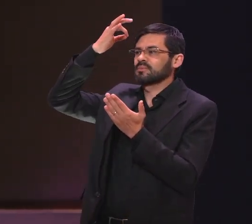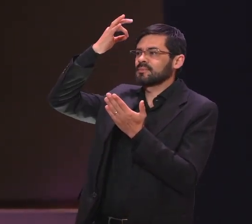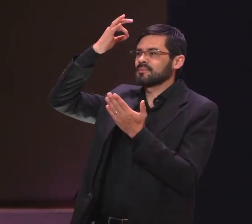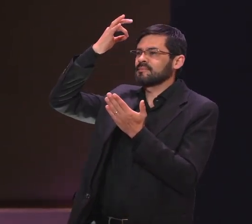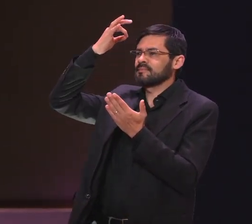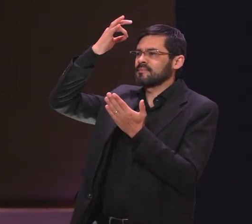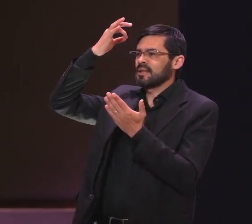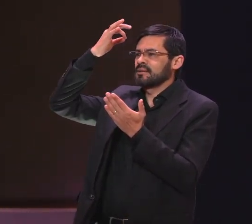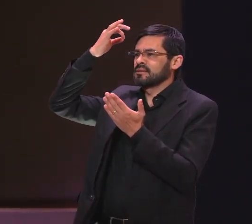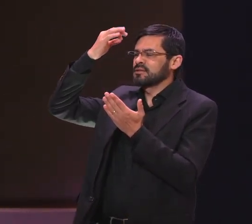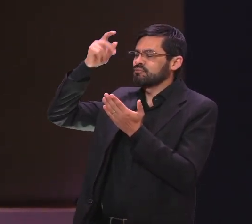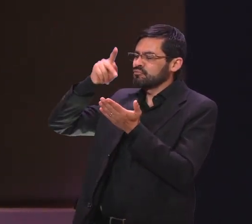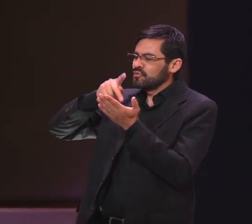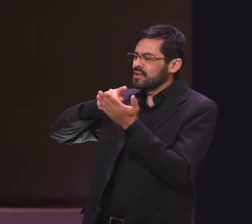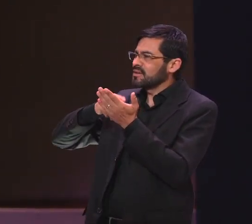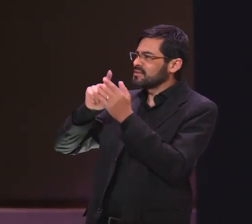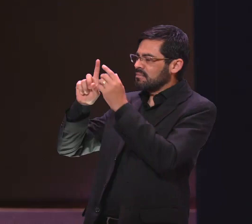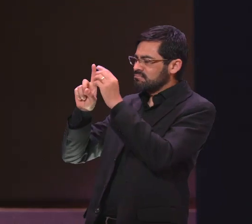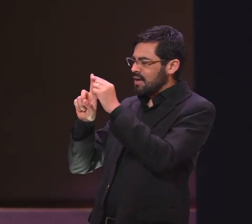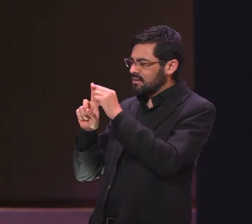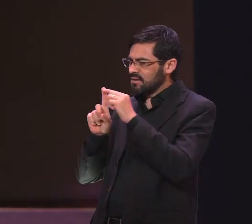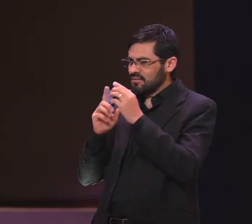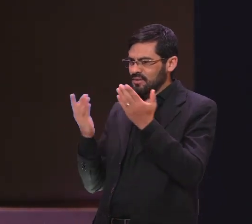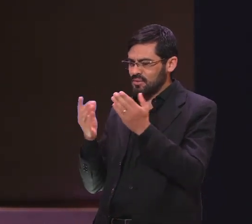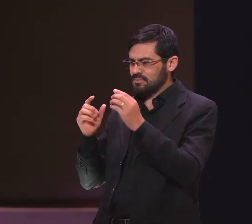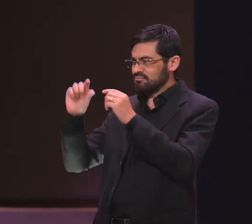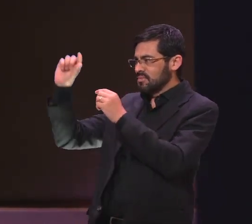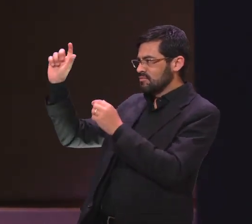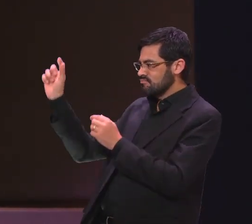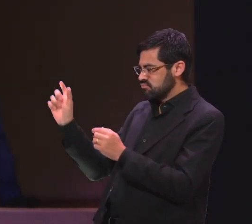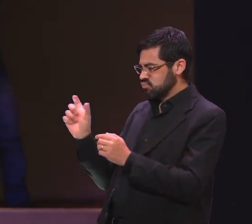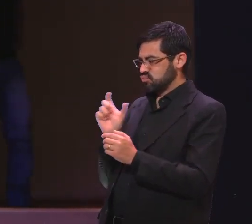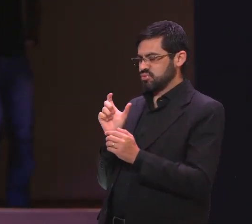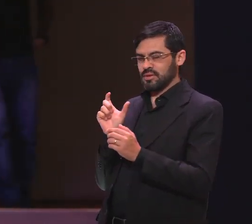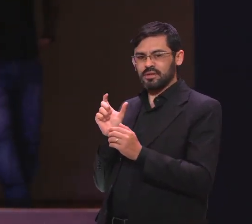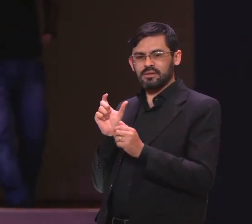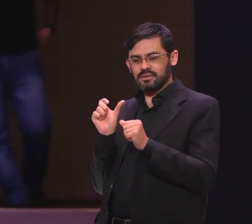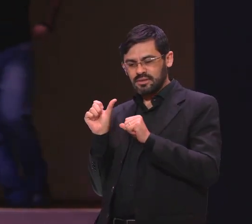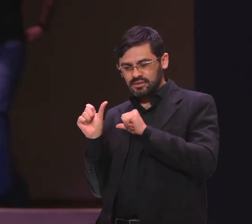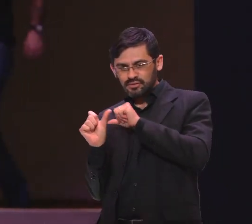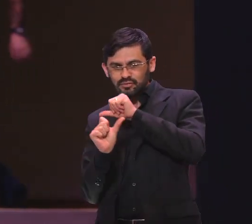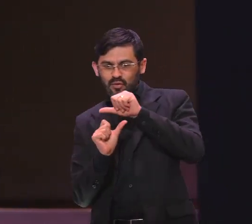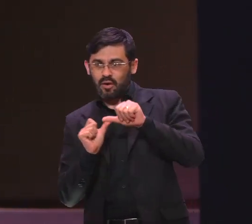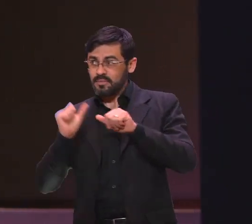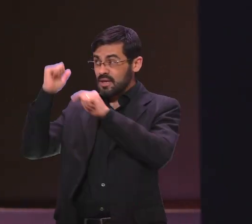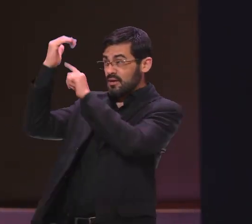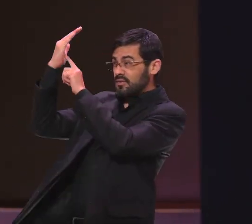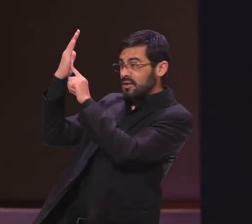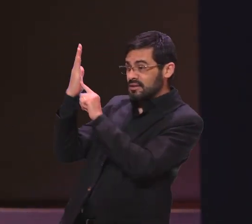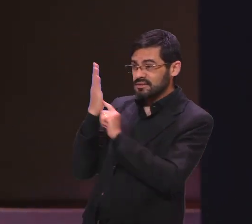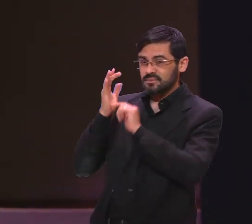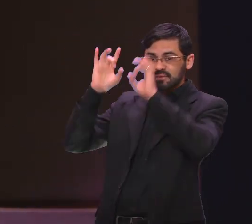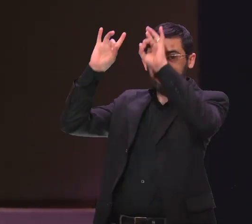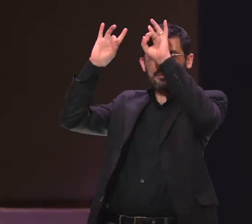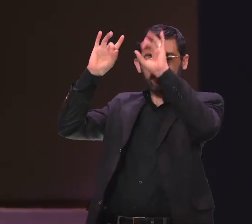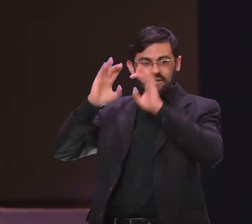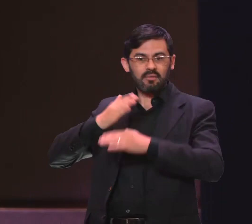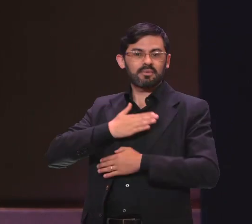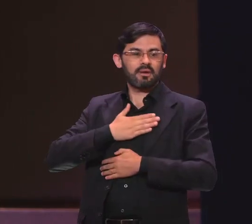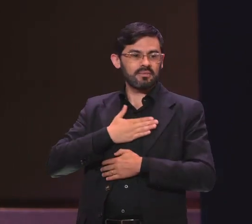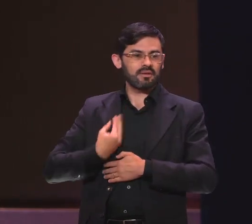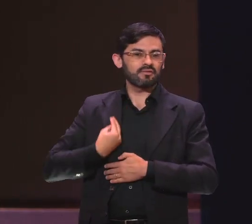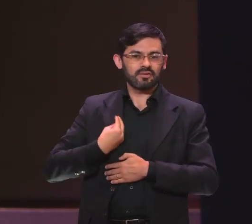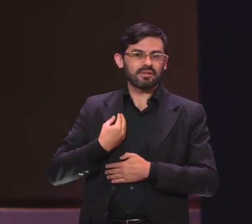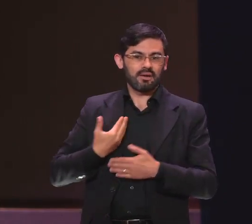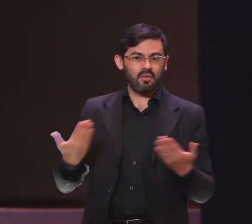que essa porção da palavra se torne em revelação especial para a minha